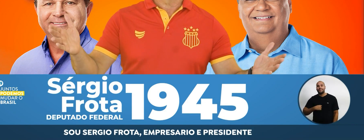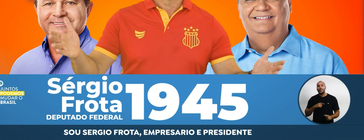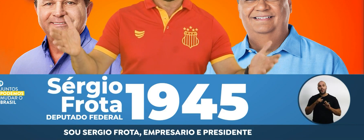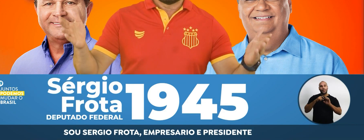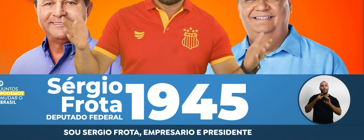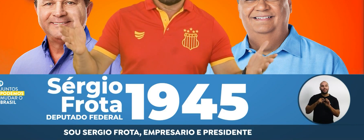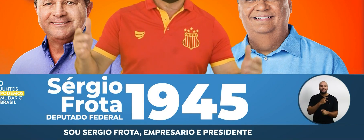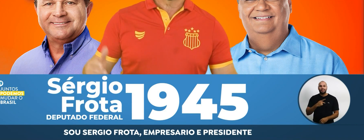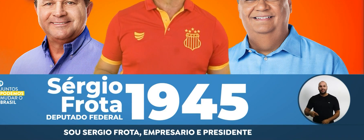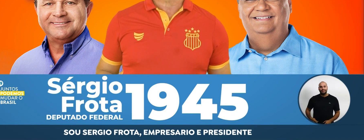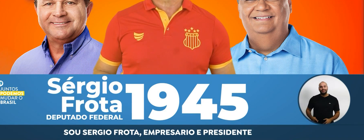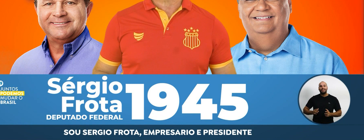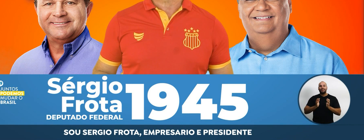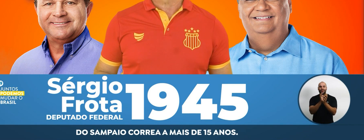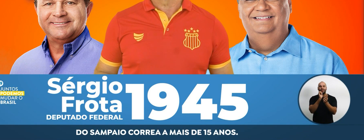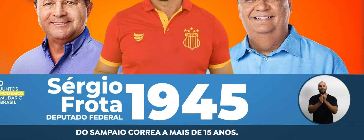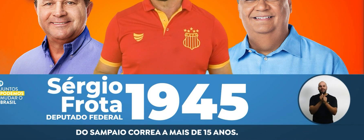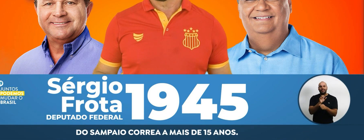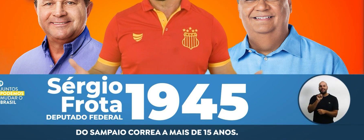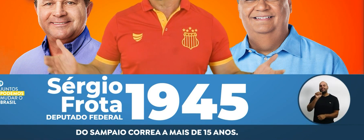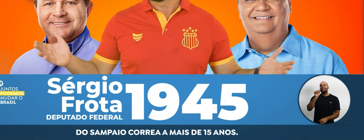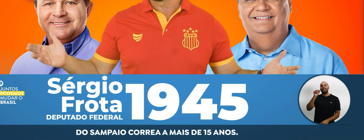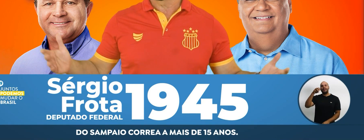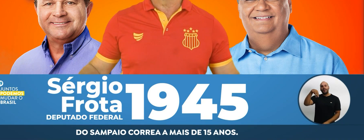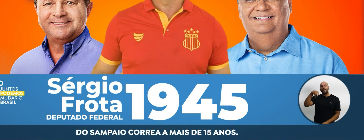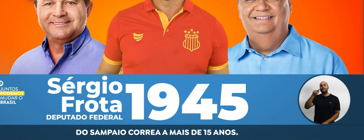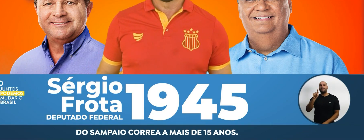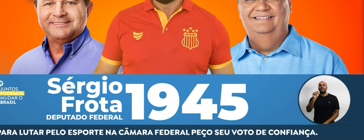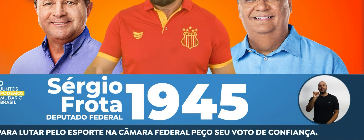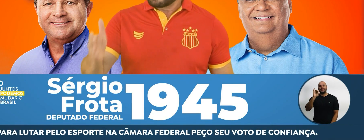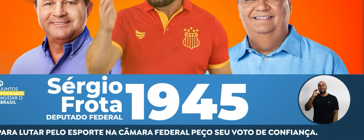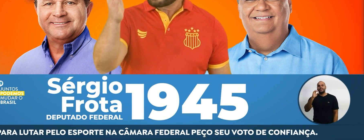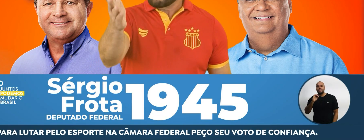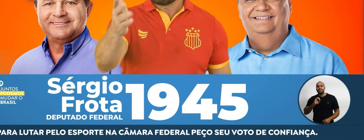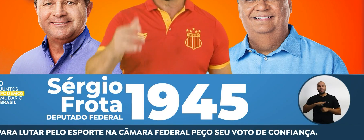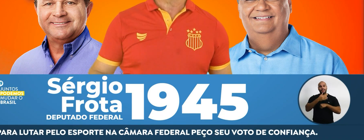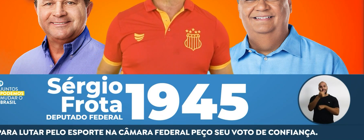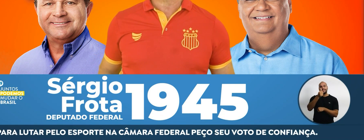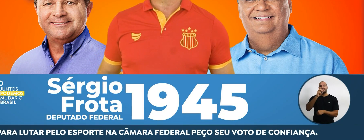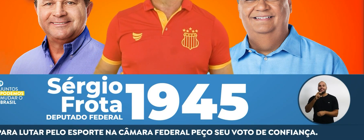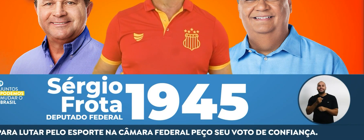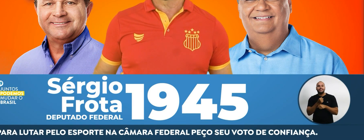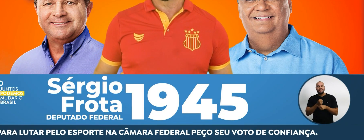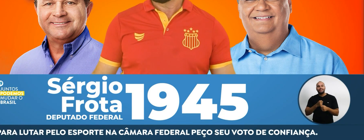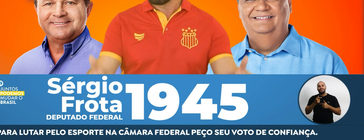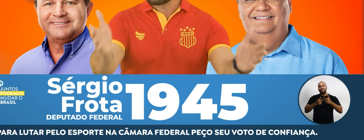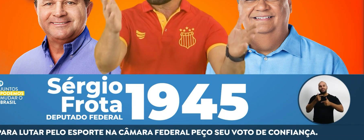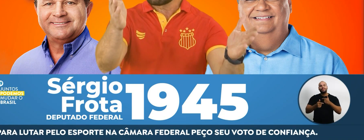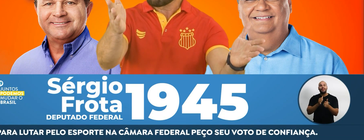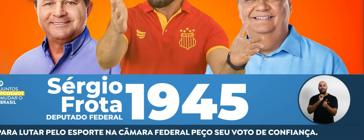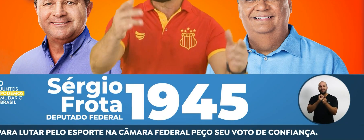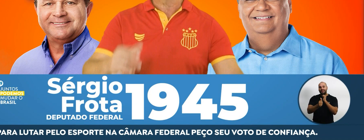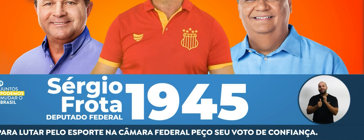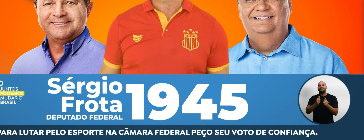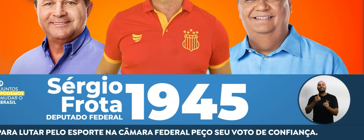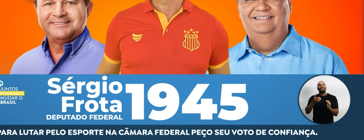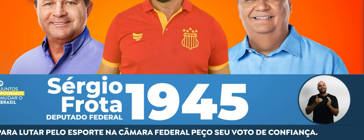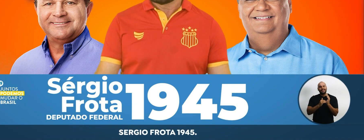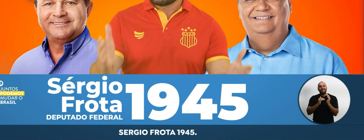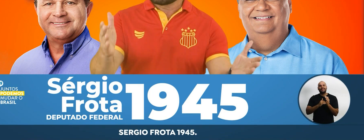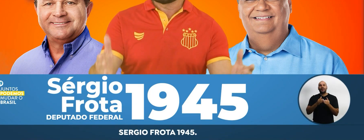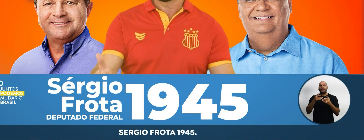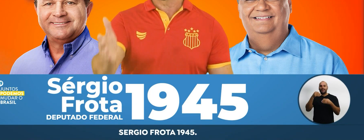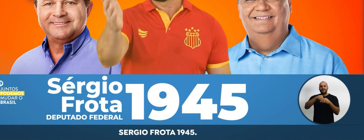Sou Sérgio Frota, empresário e presidente do Sampaio Correia há mais de 15 anos. Para lutar pelo esporte na Câmara Federal, peço o seu voto de